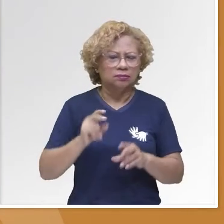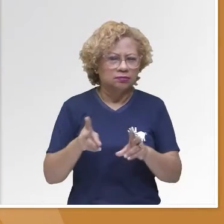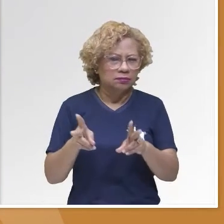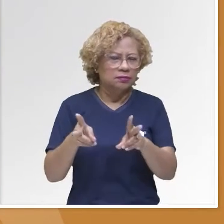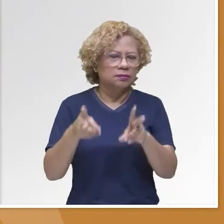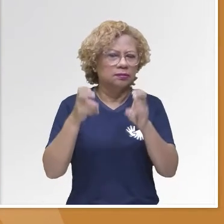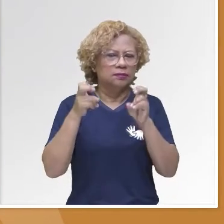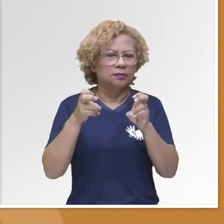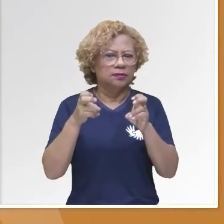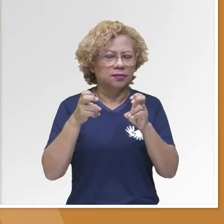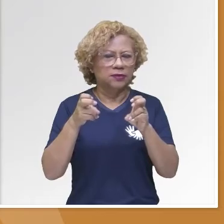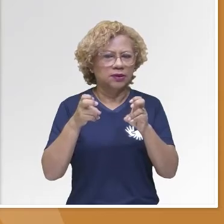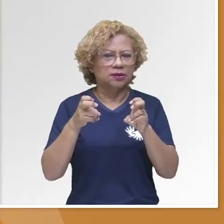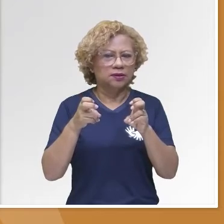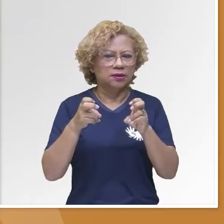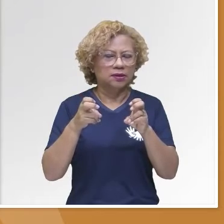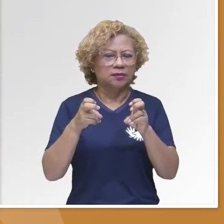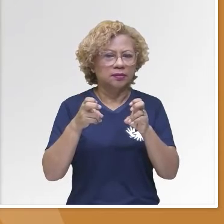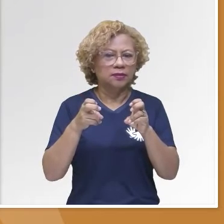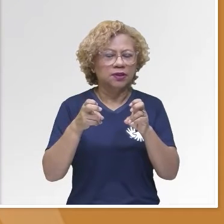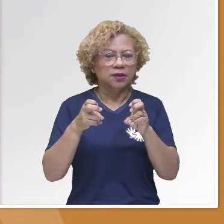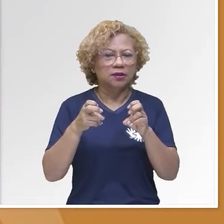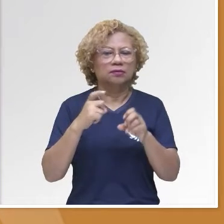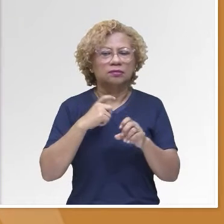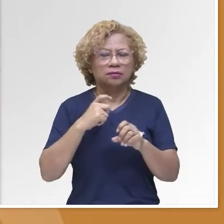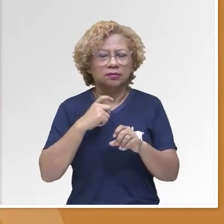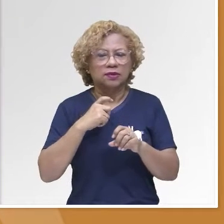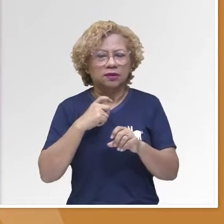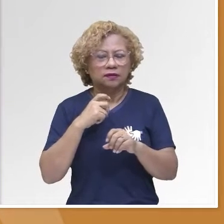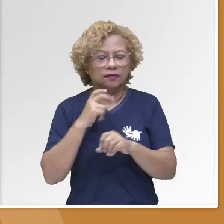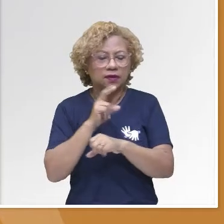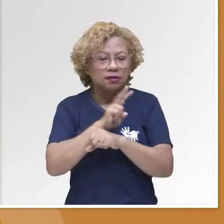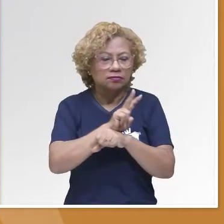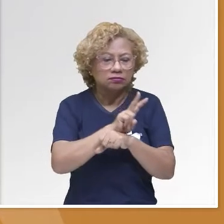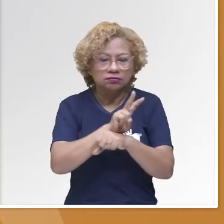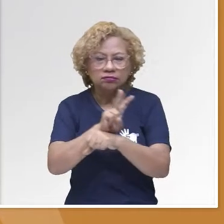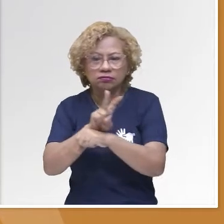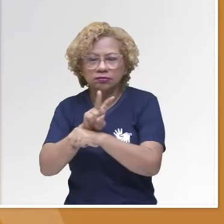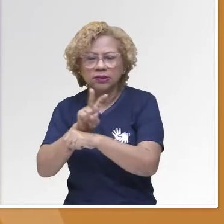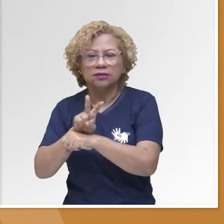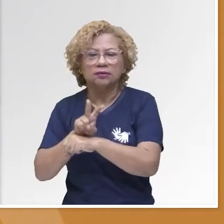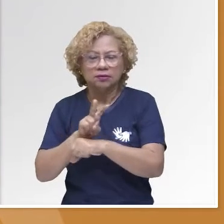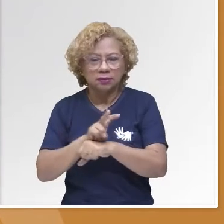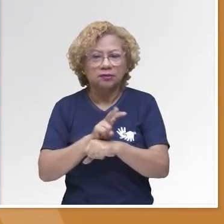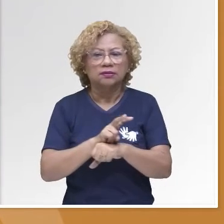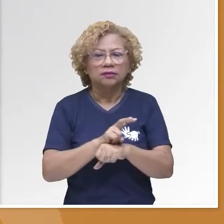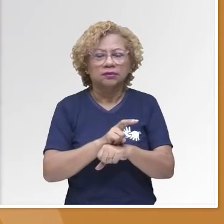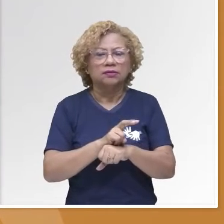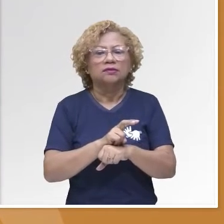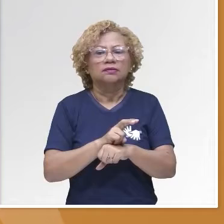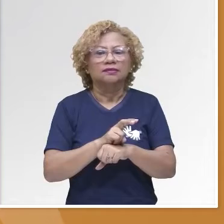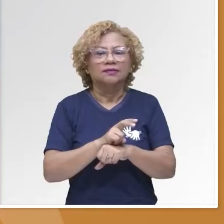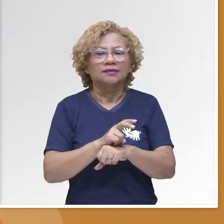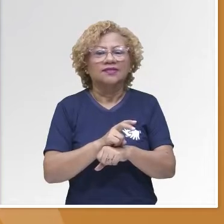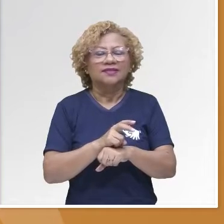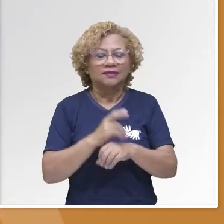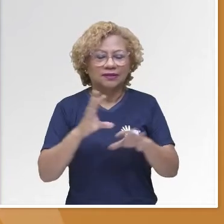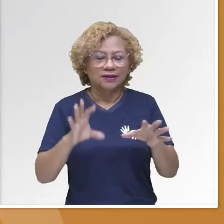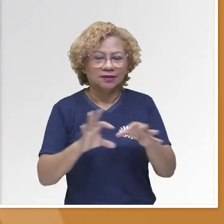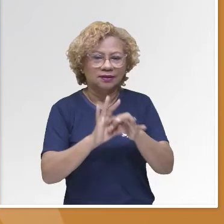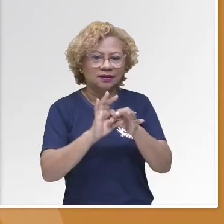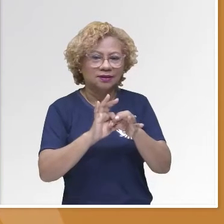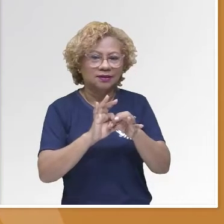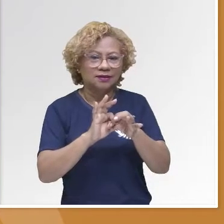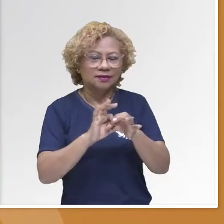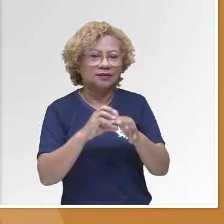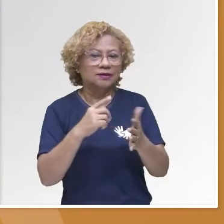vai, né, principalmente aí supervisionar os acordos comerciais entre os países. Tá? E,